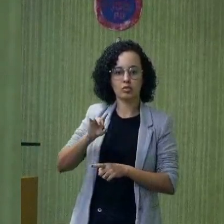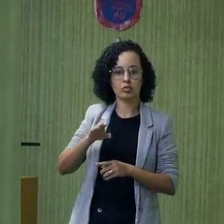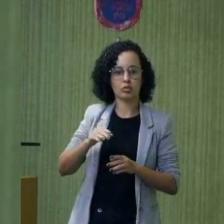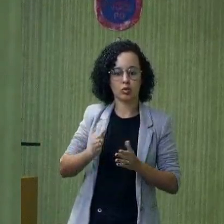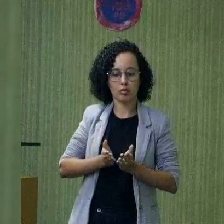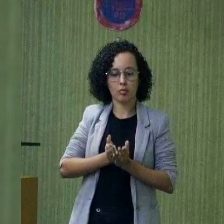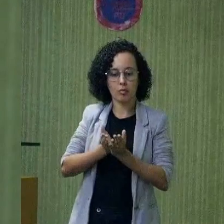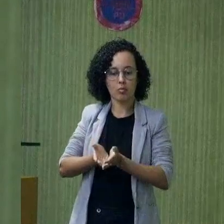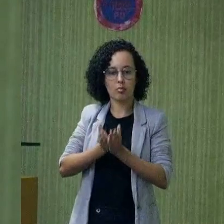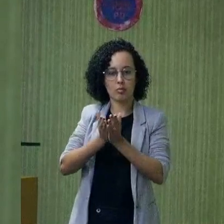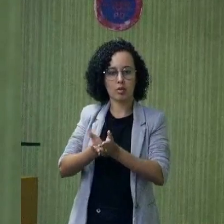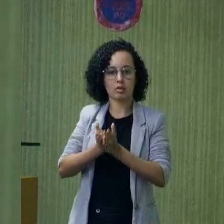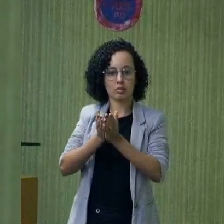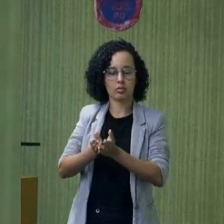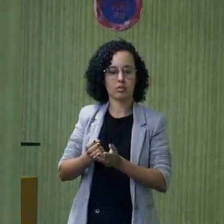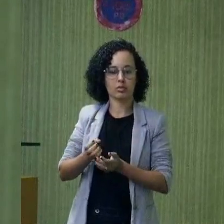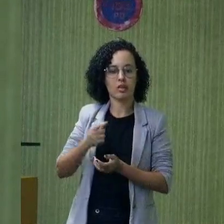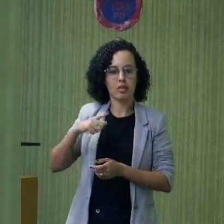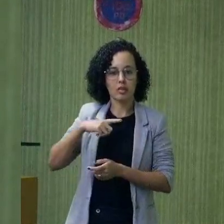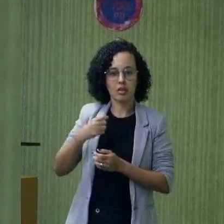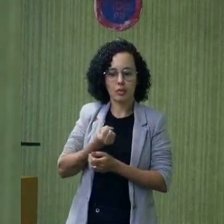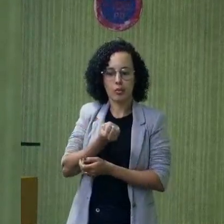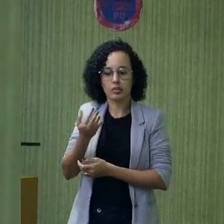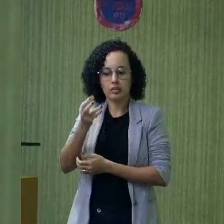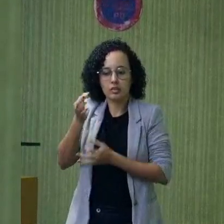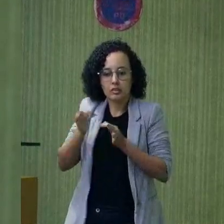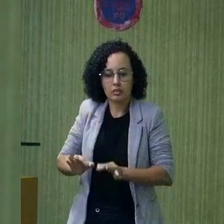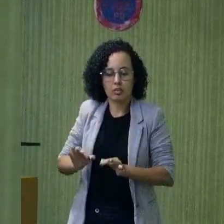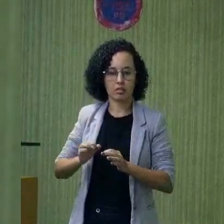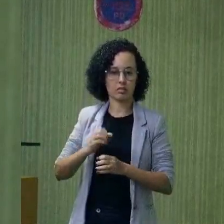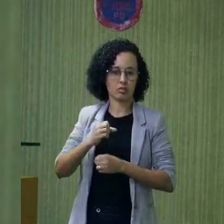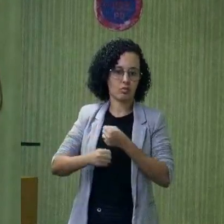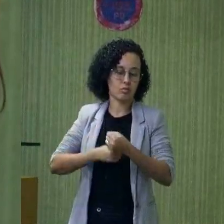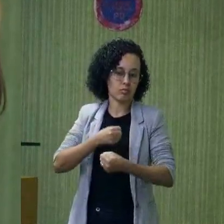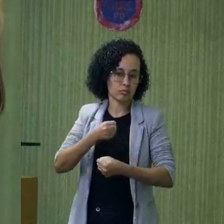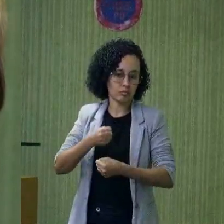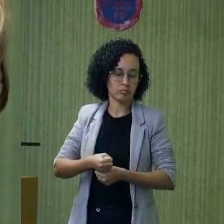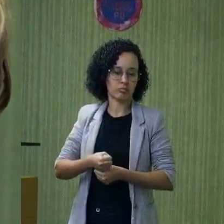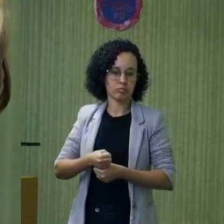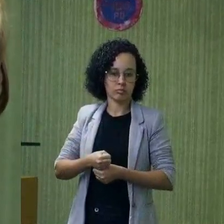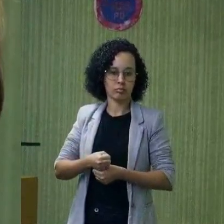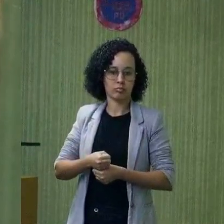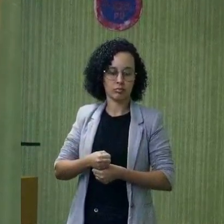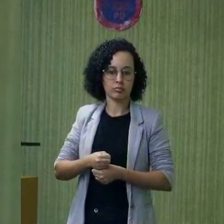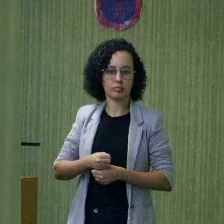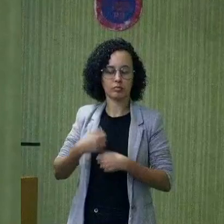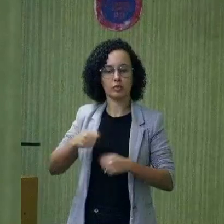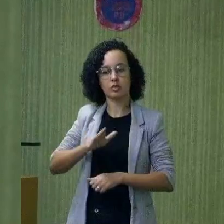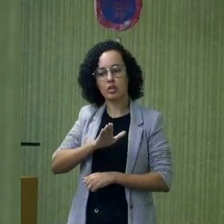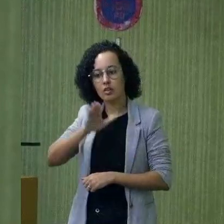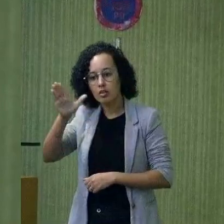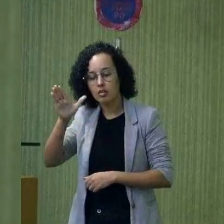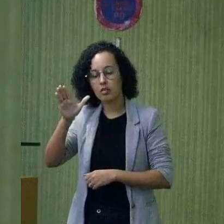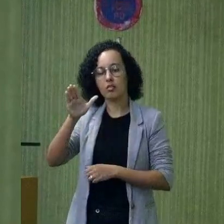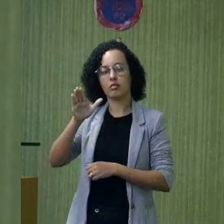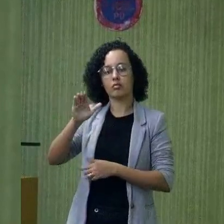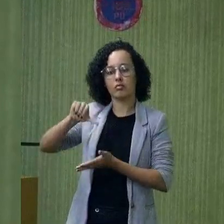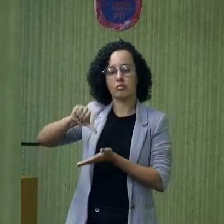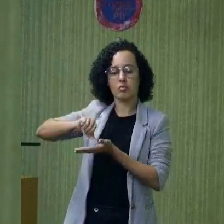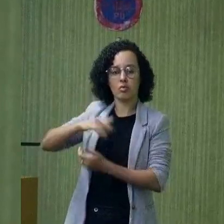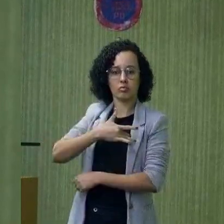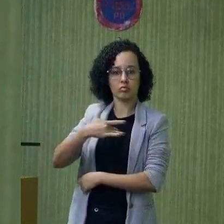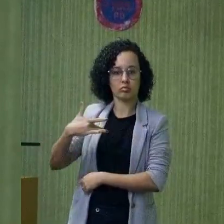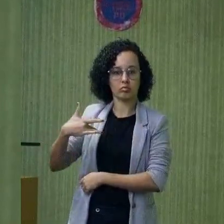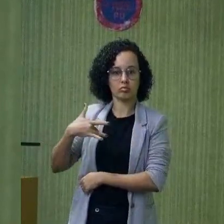barco que traz a vacina traz os lotes para as crianças tomarem Então a gente tem que ir lá tomar vacina só quando